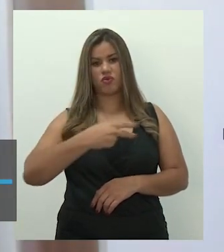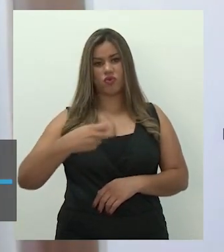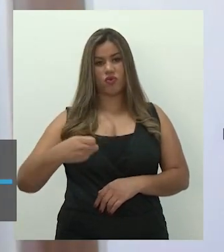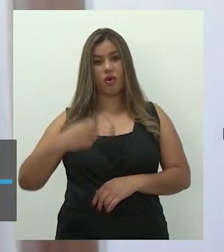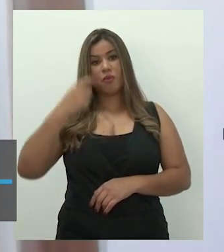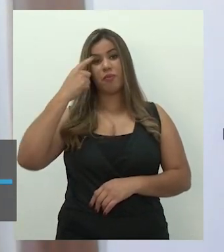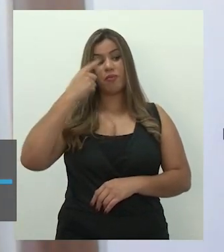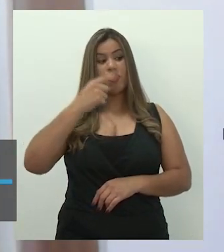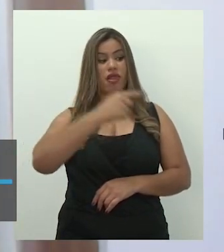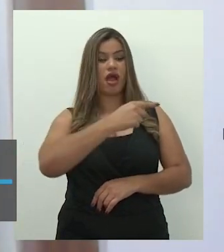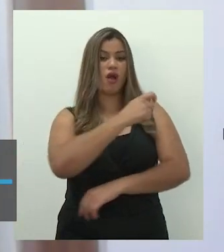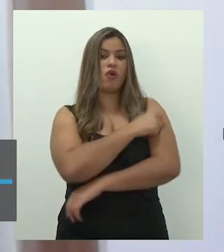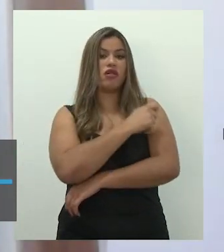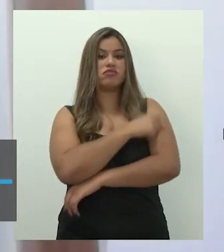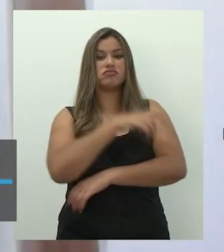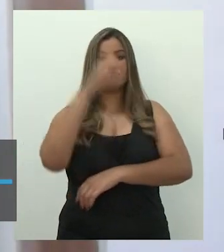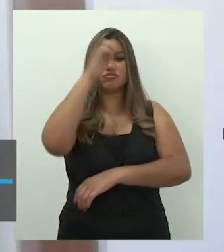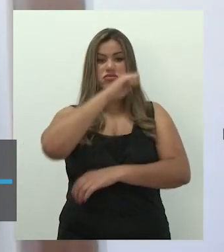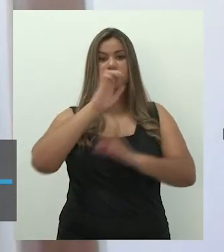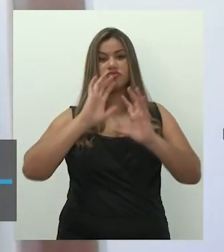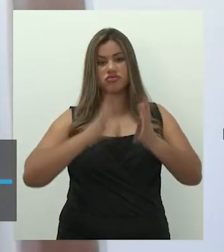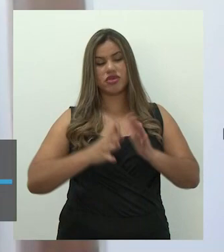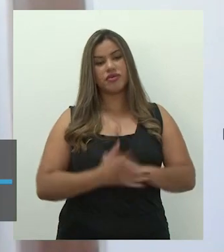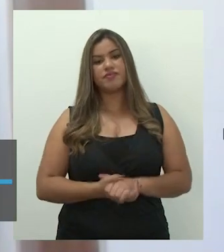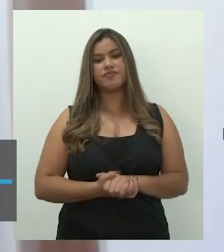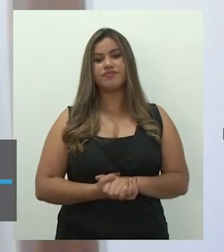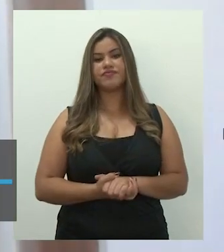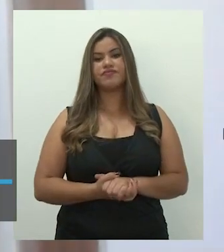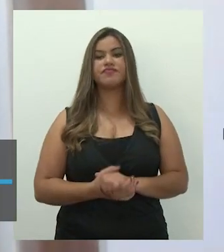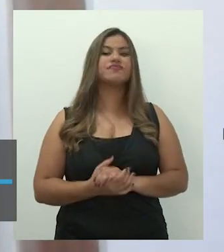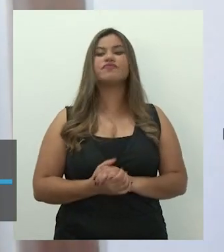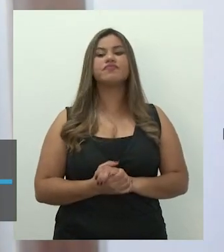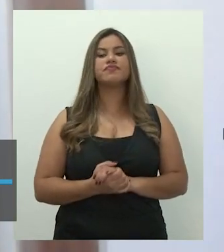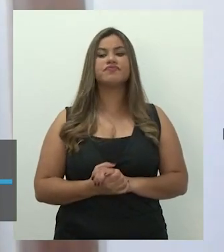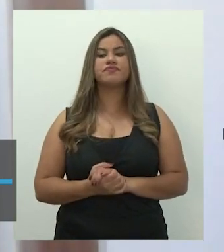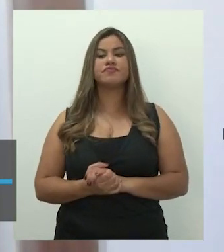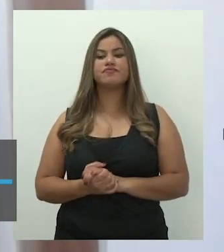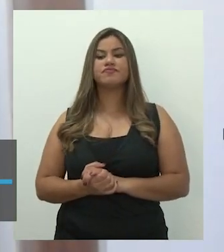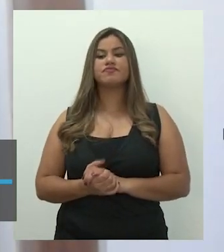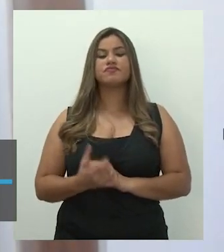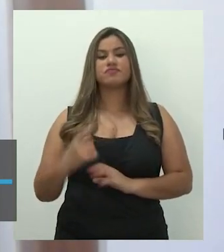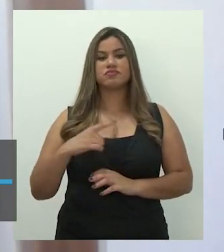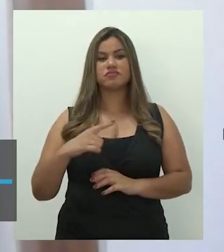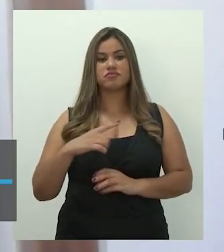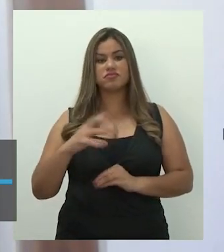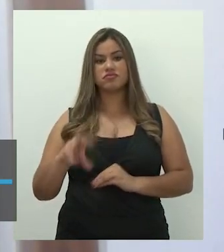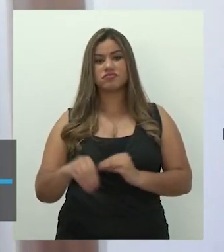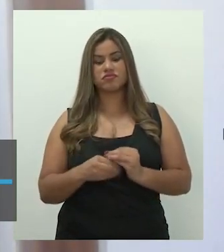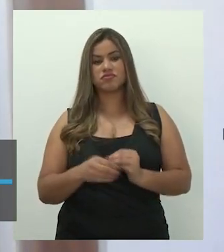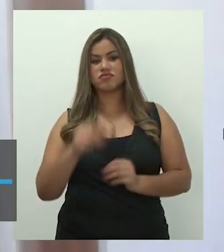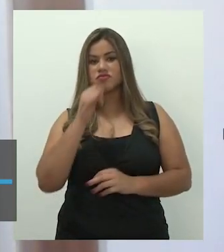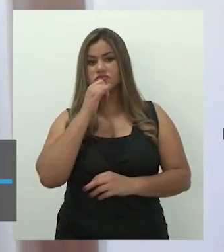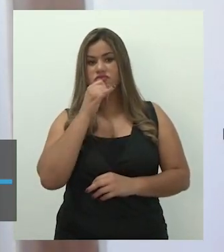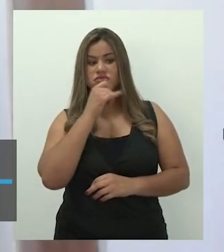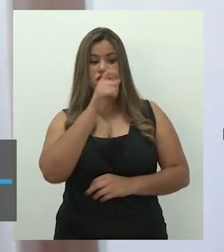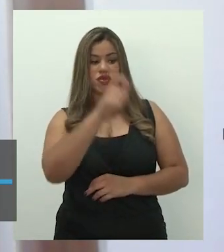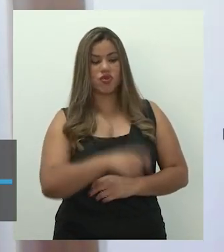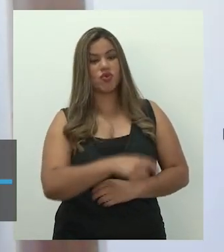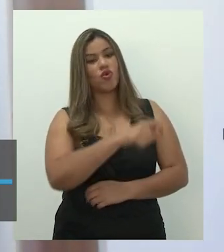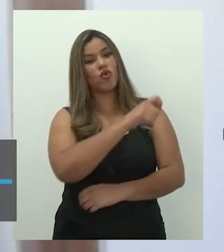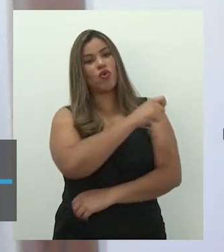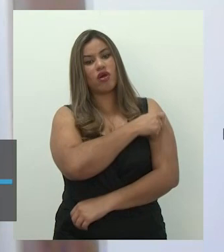estudante. E aí a gente faz umas considerações com vocês, né? Apesar da criança conhecer, ela conhece o símbolo